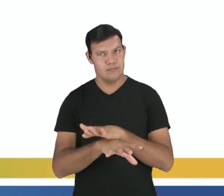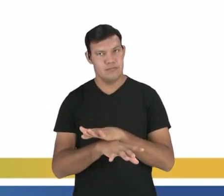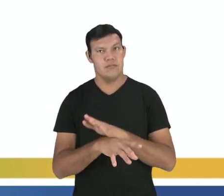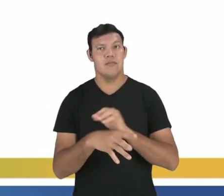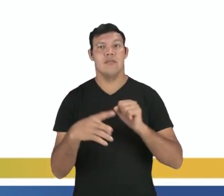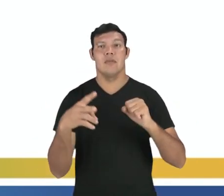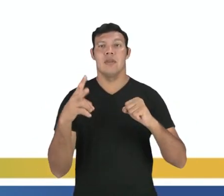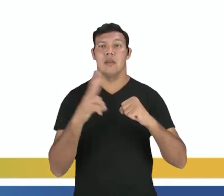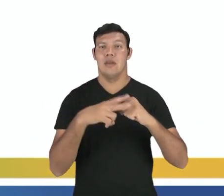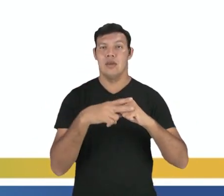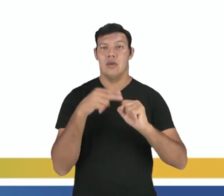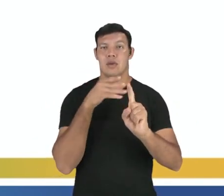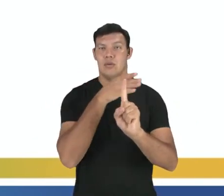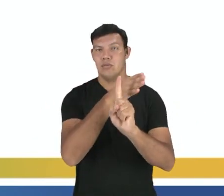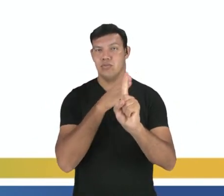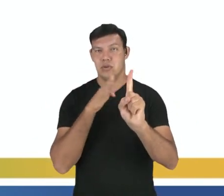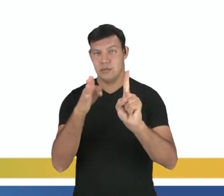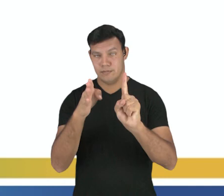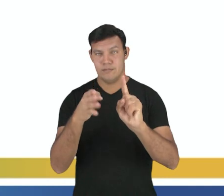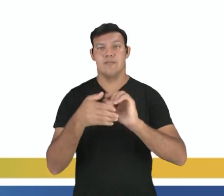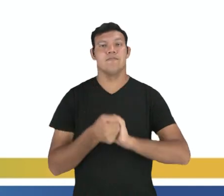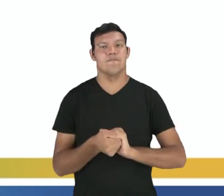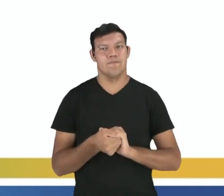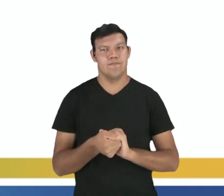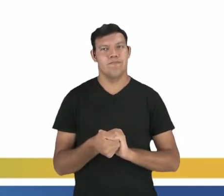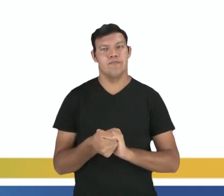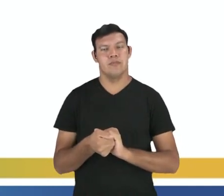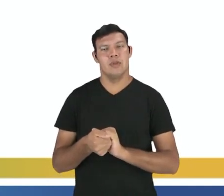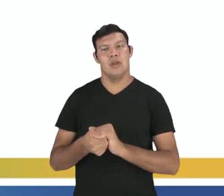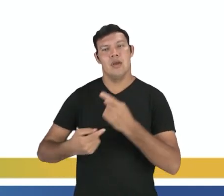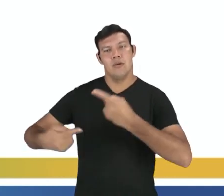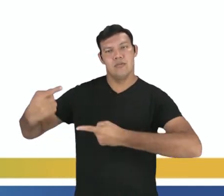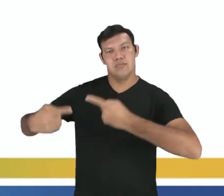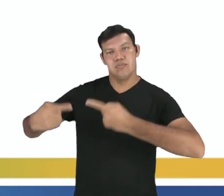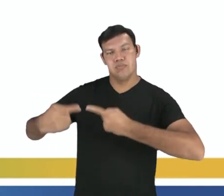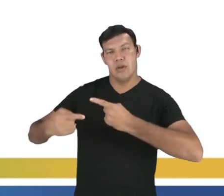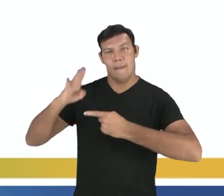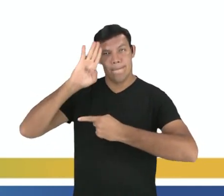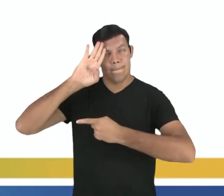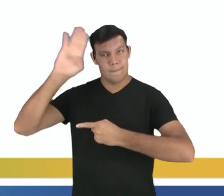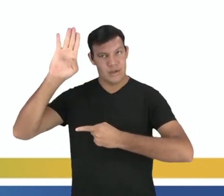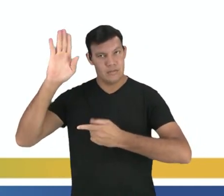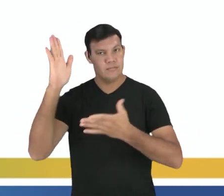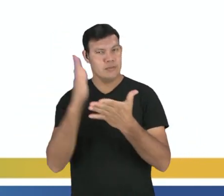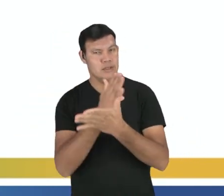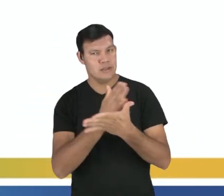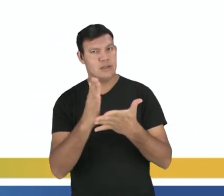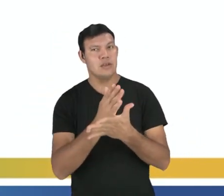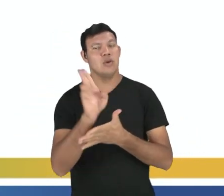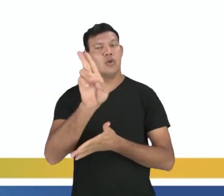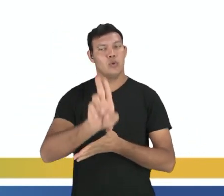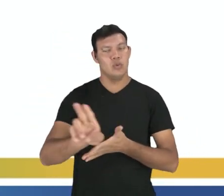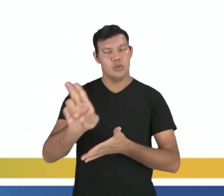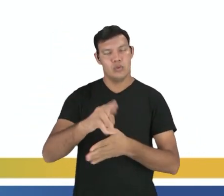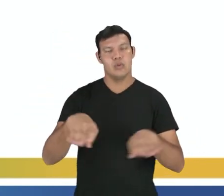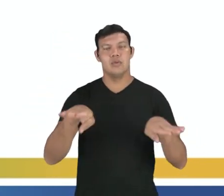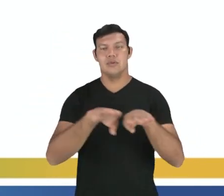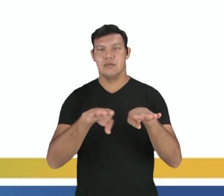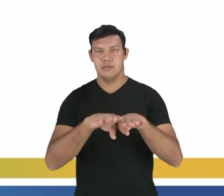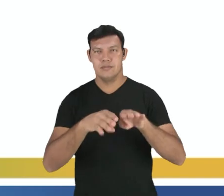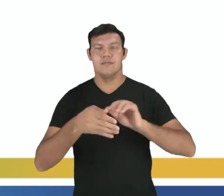sobre verbos modais. Conversamos sobre alguns dos principais e a sua aplicação e